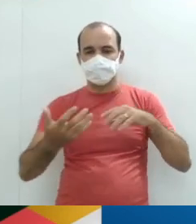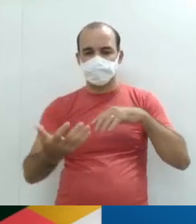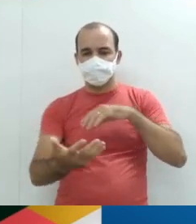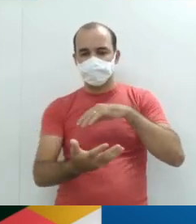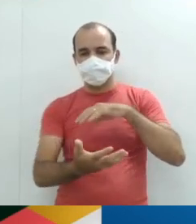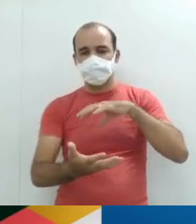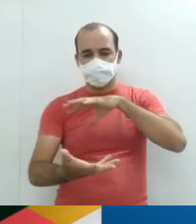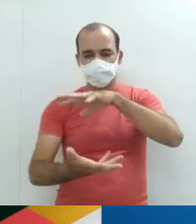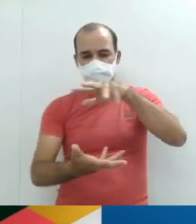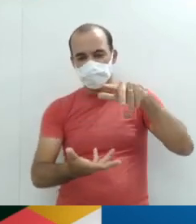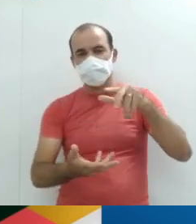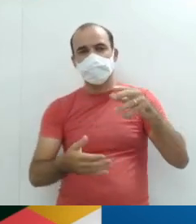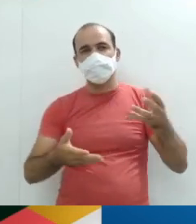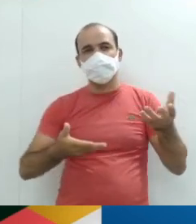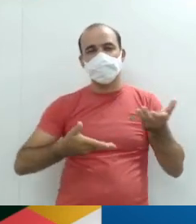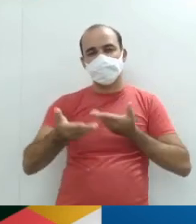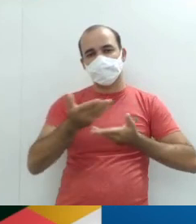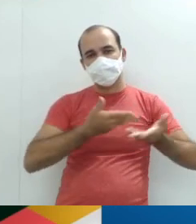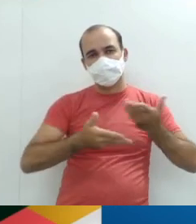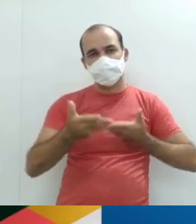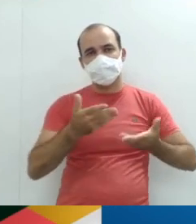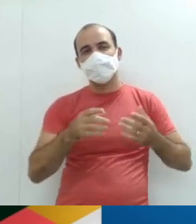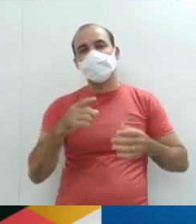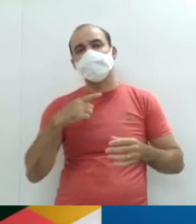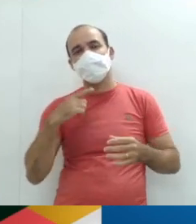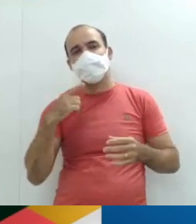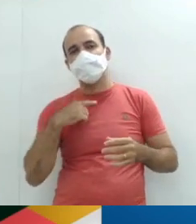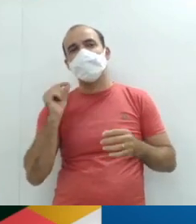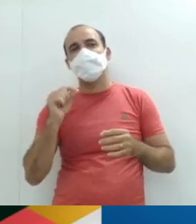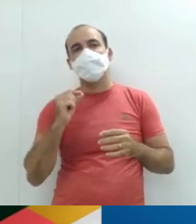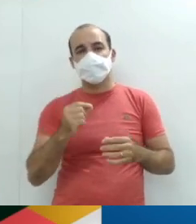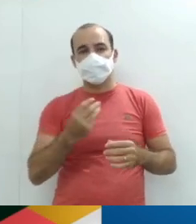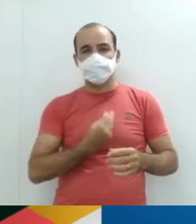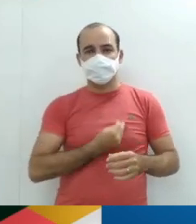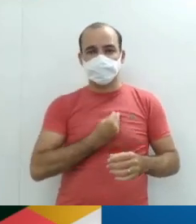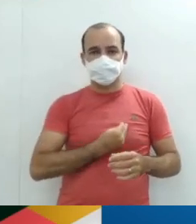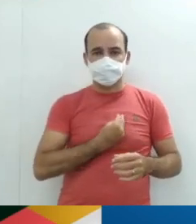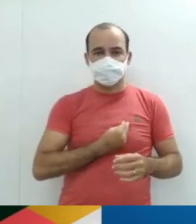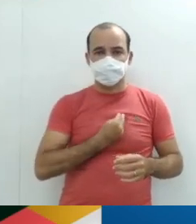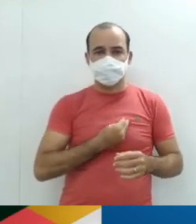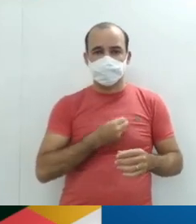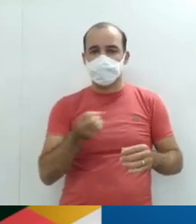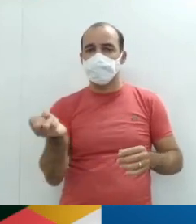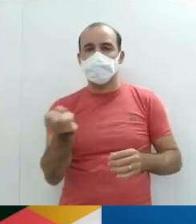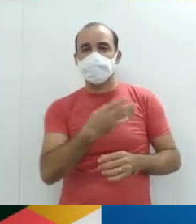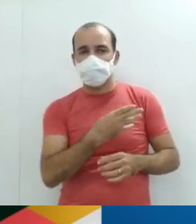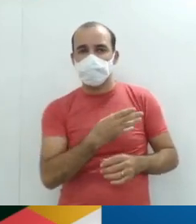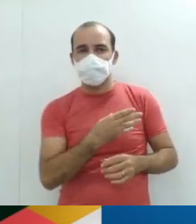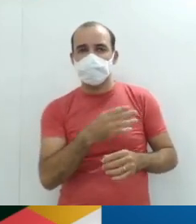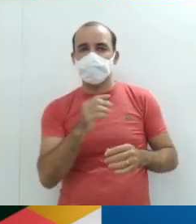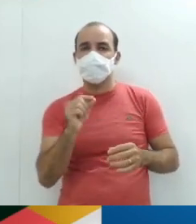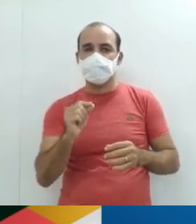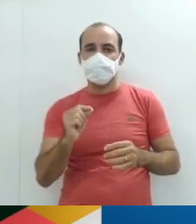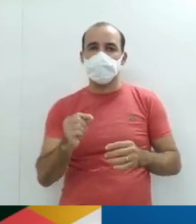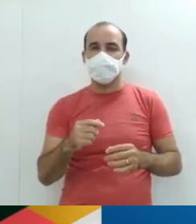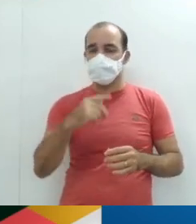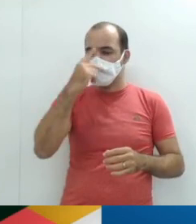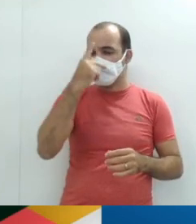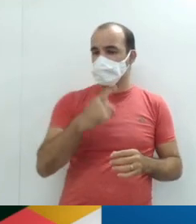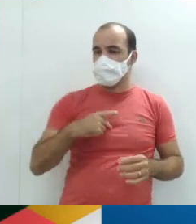a nova configuração de valores modernos, que coloca o indivíduo em relação superior a si